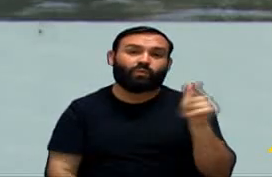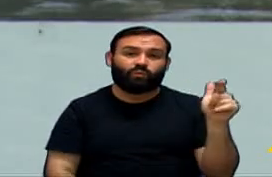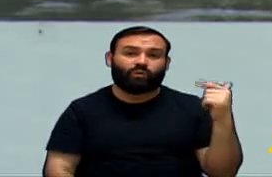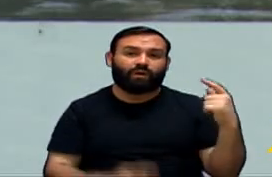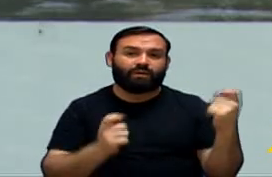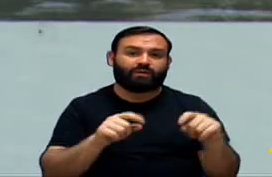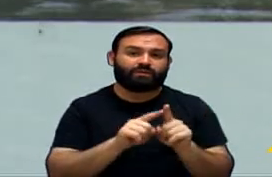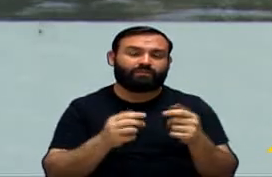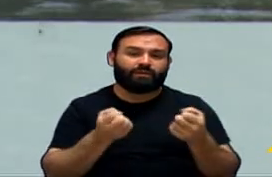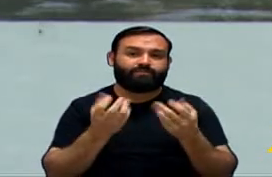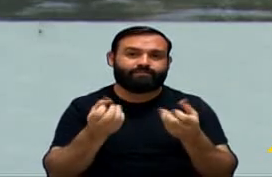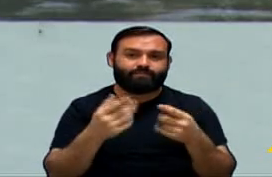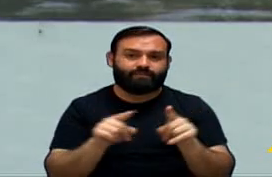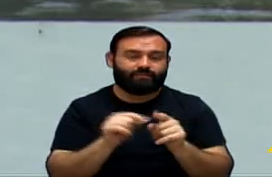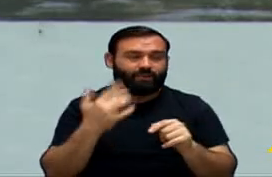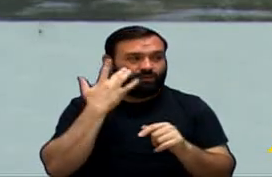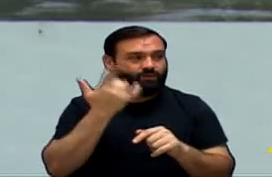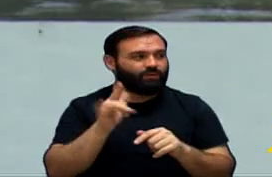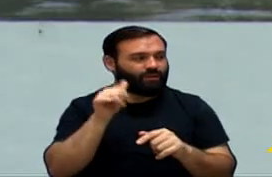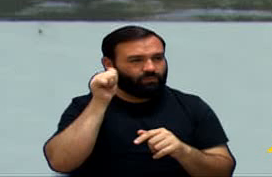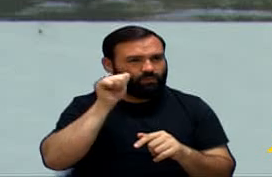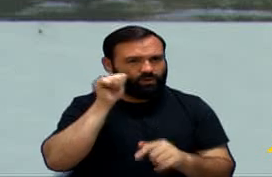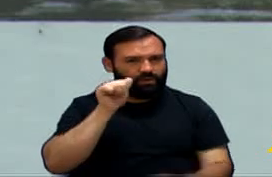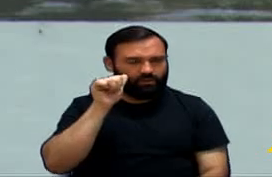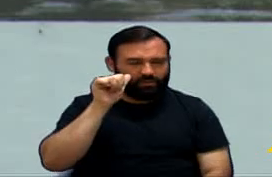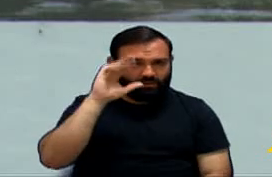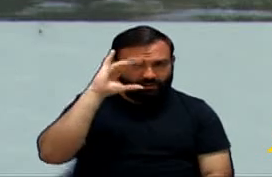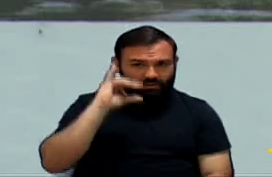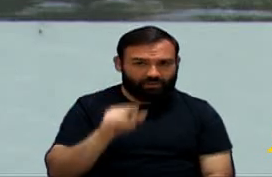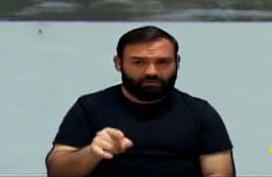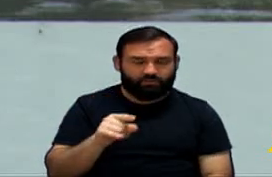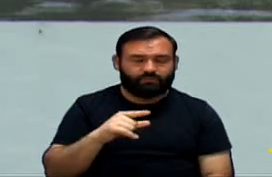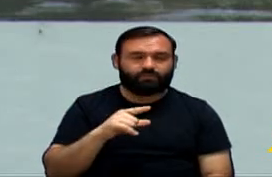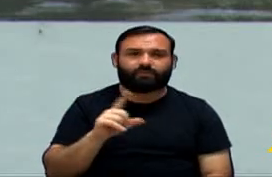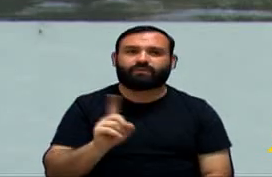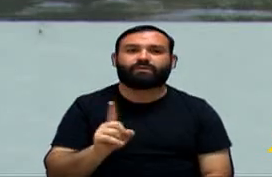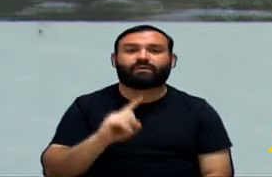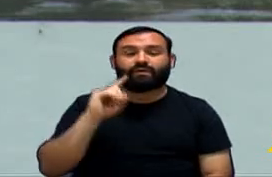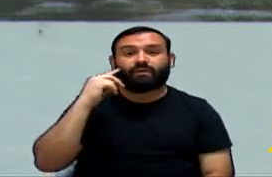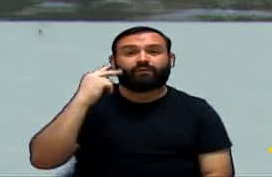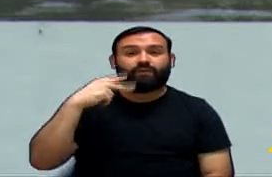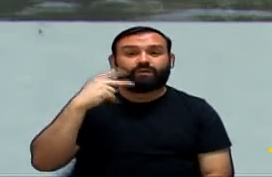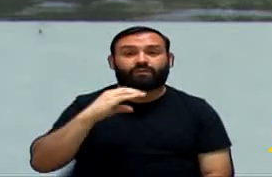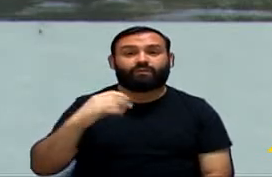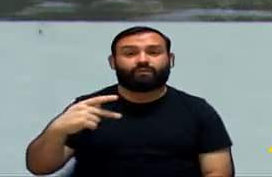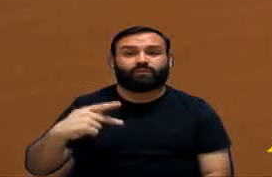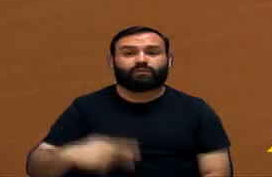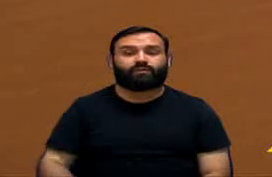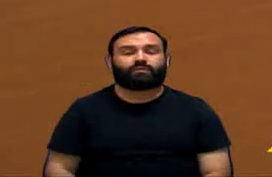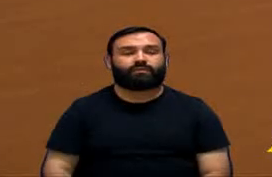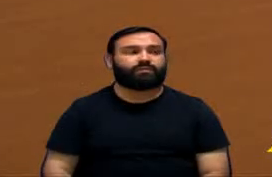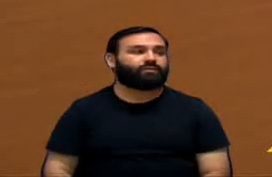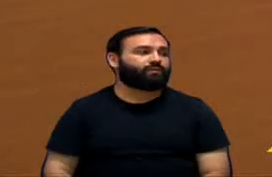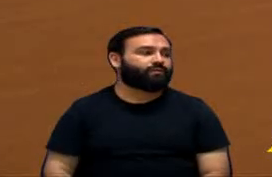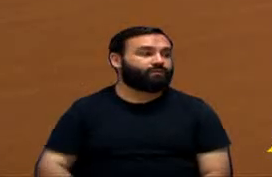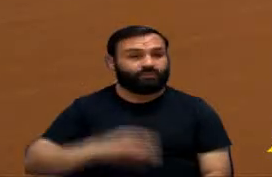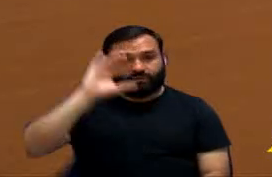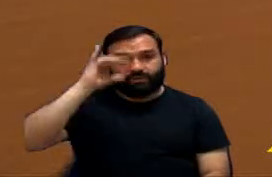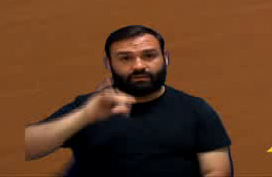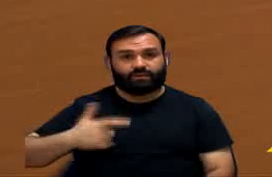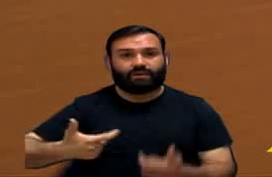também possa manifestar eu acho que a próxima inscrita é a vereadora Iara que tinha não Vereador Cristiano pass vereadora falou aí em